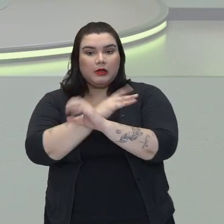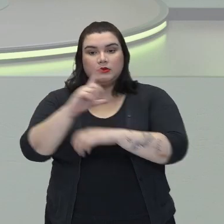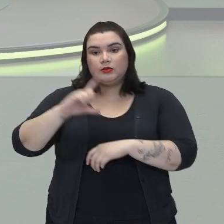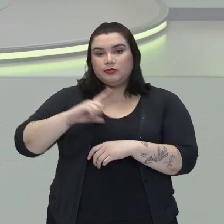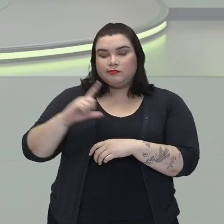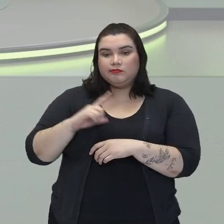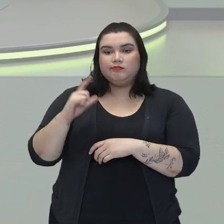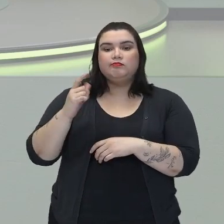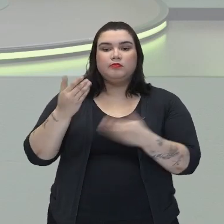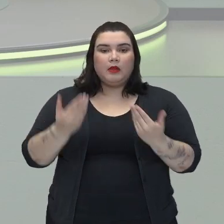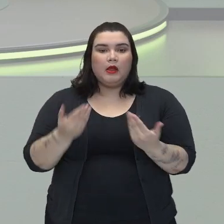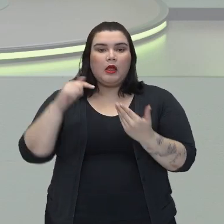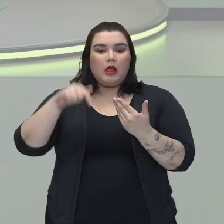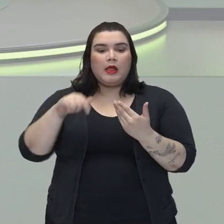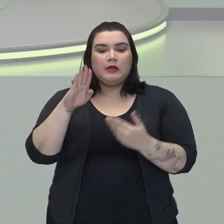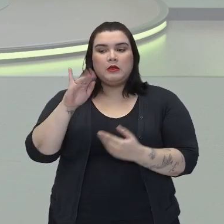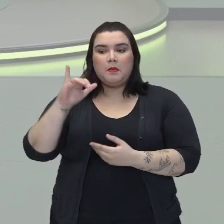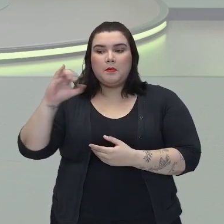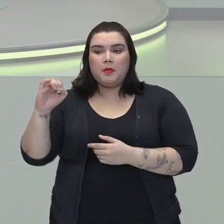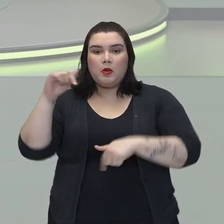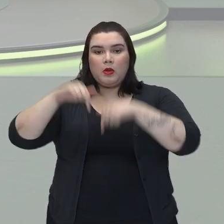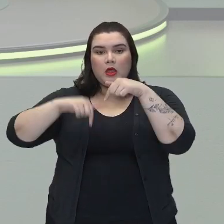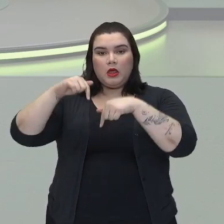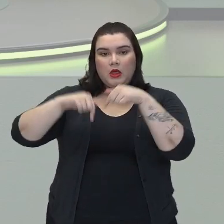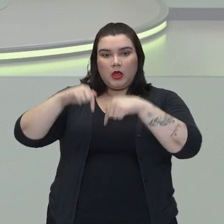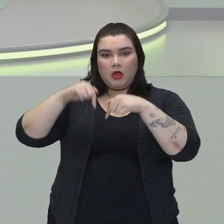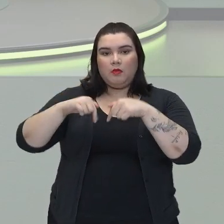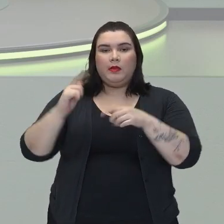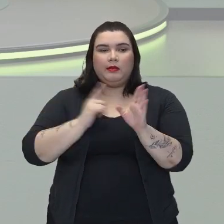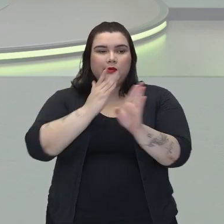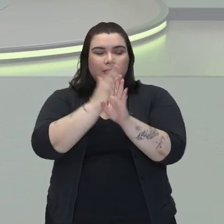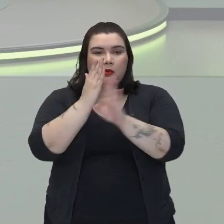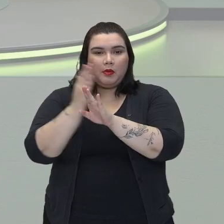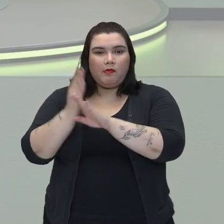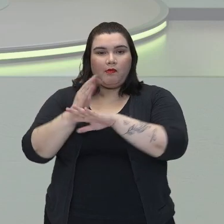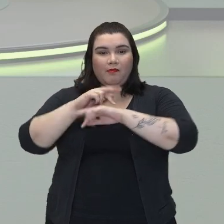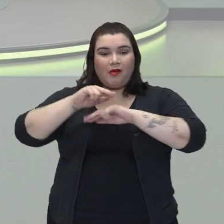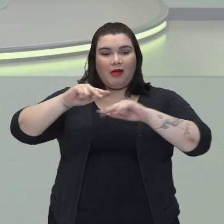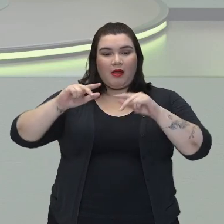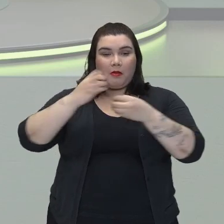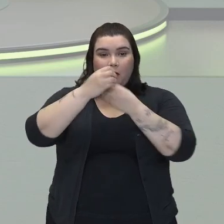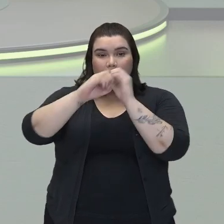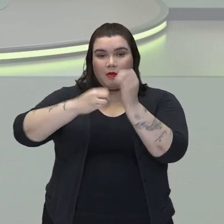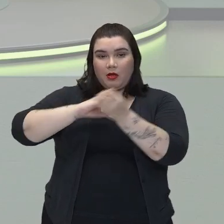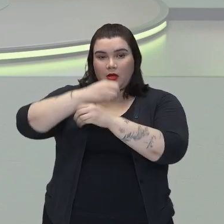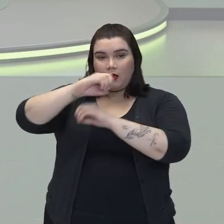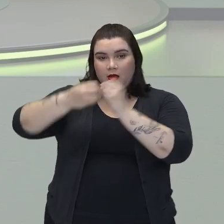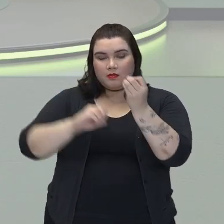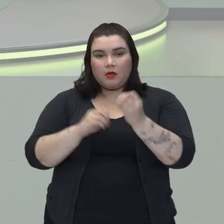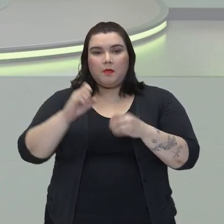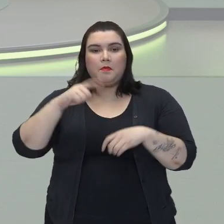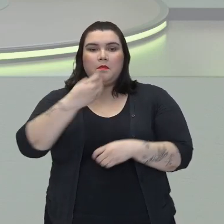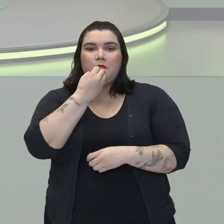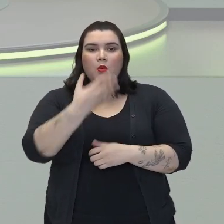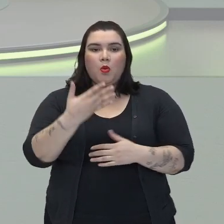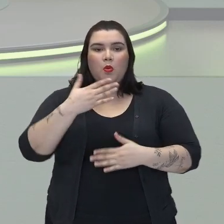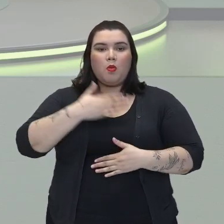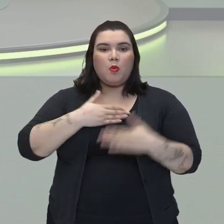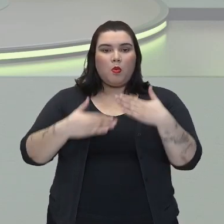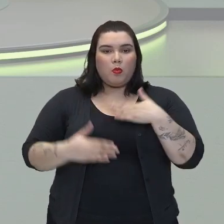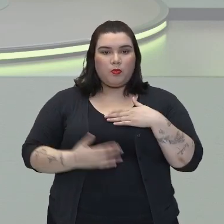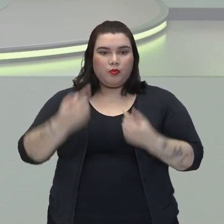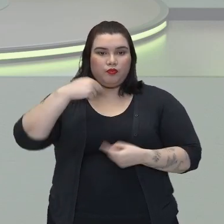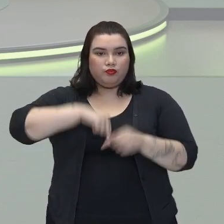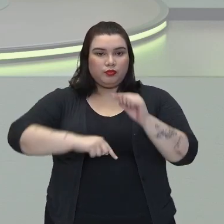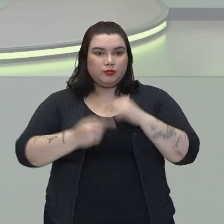na bioquímica humana também, sendo encontrados em várias moléculas essenciais para o funcionamento do corpo. Por exemplo,